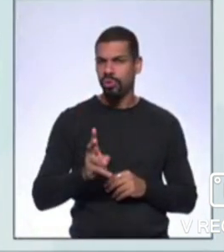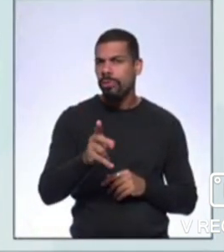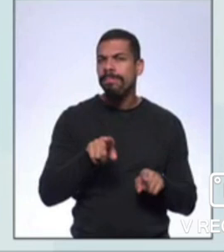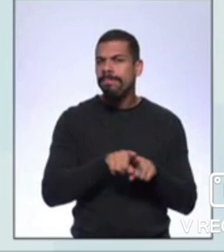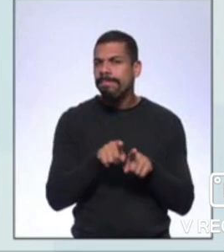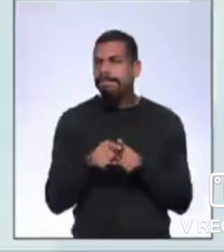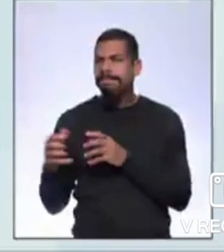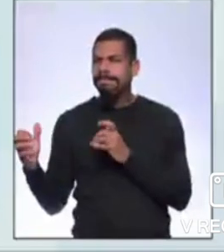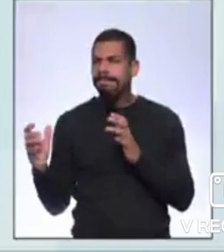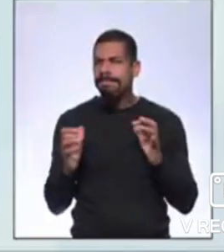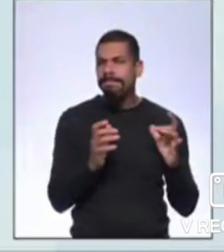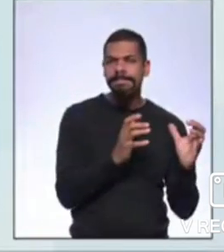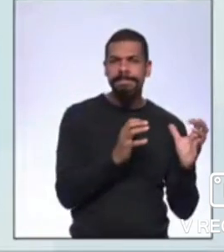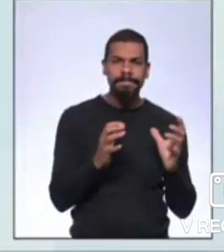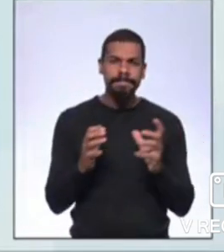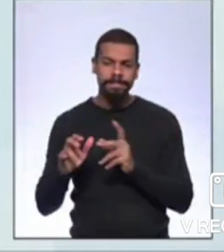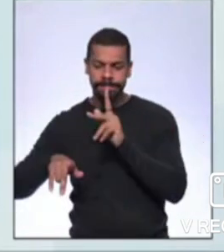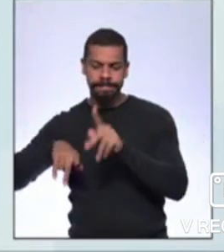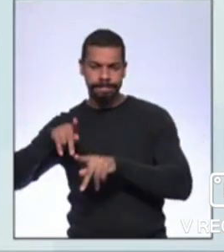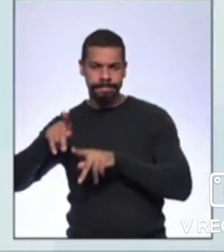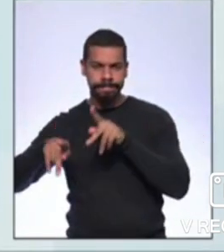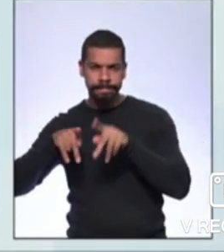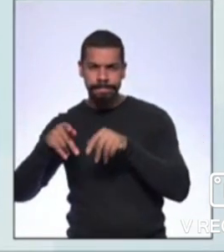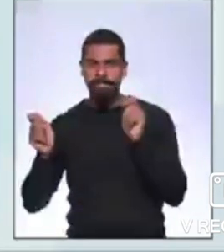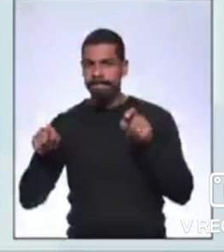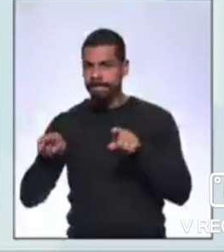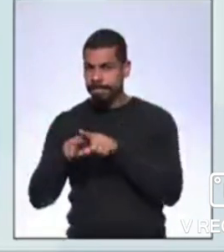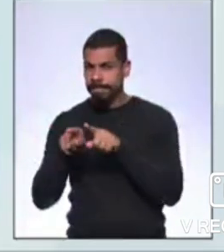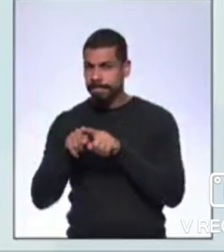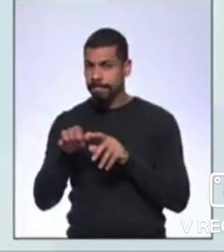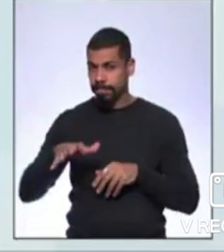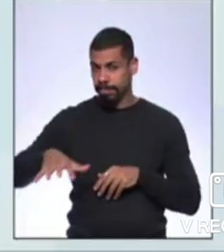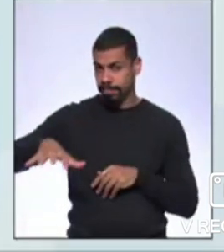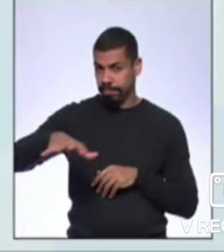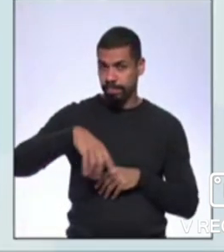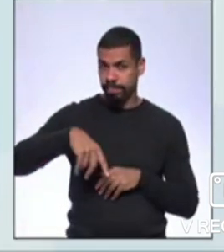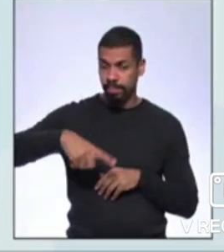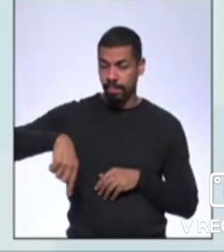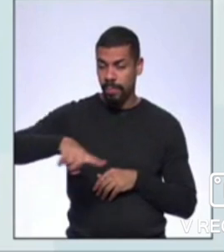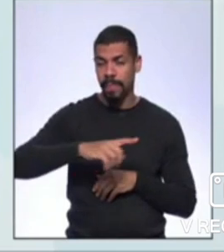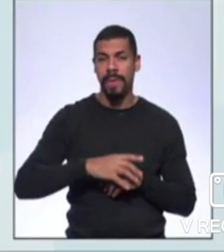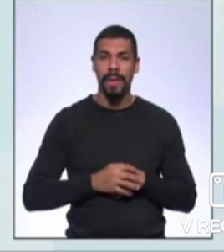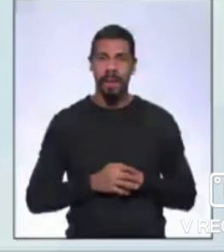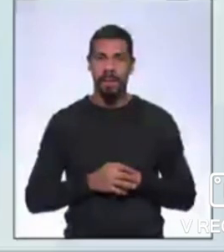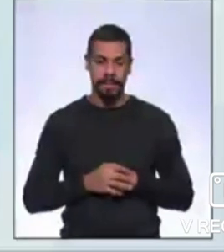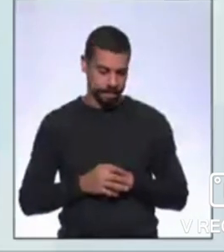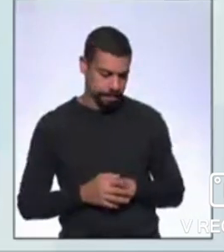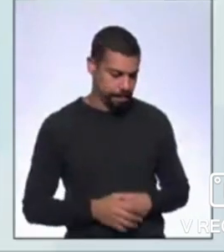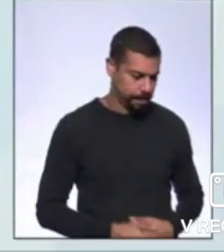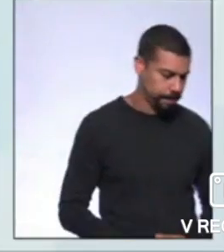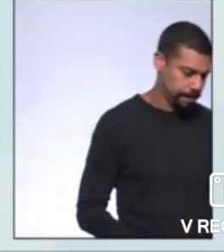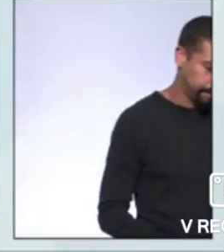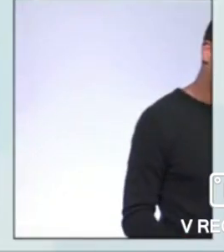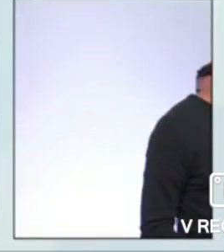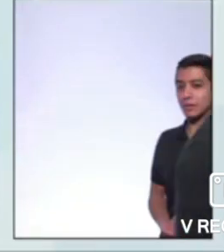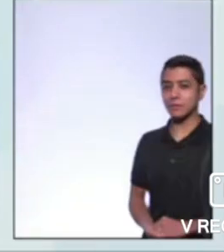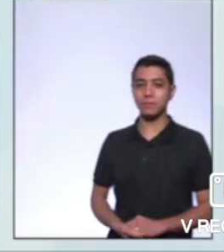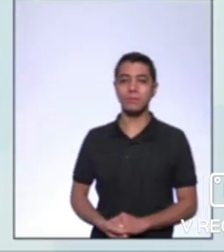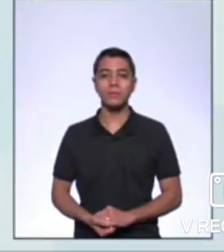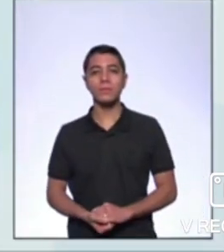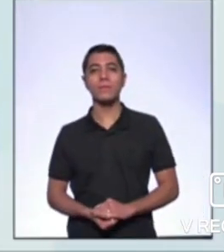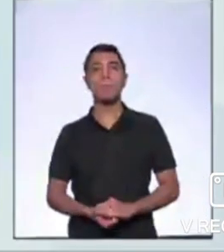luta contra os povos que tinham ocupado a Palestina, como os filisteus, por exemplo, mas agora como um rei,